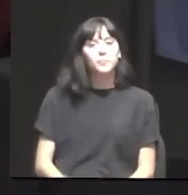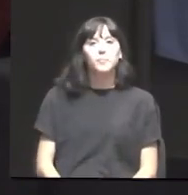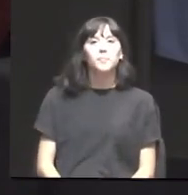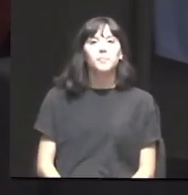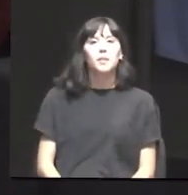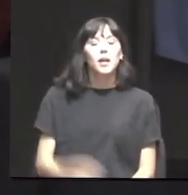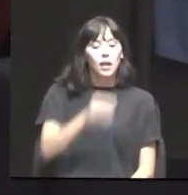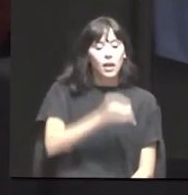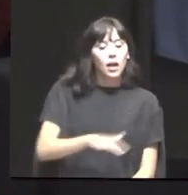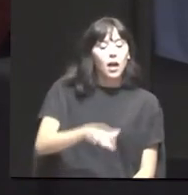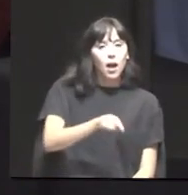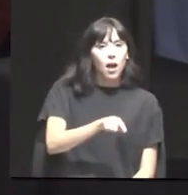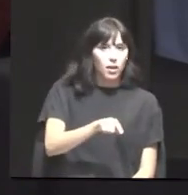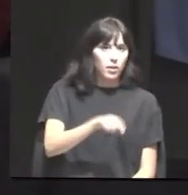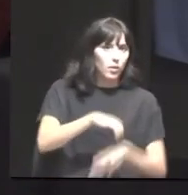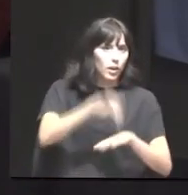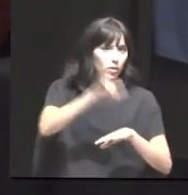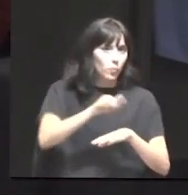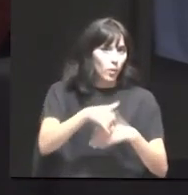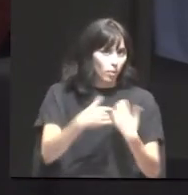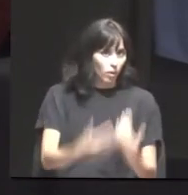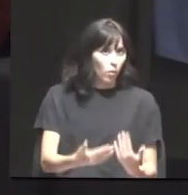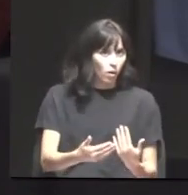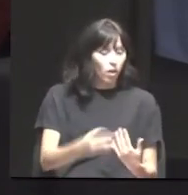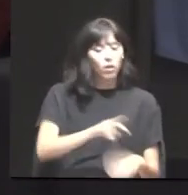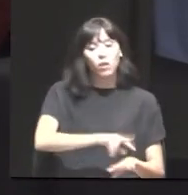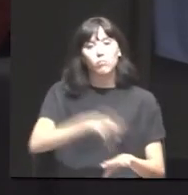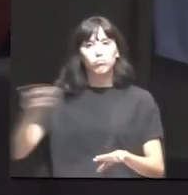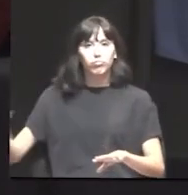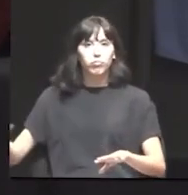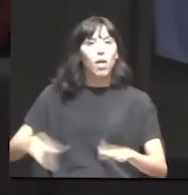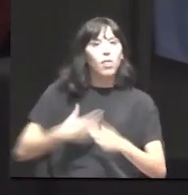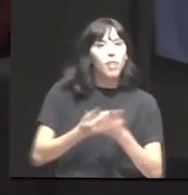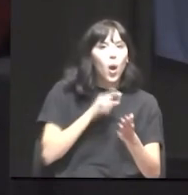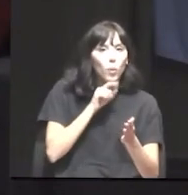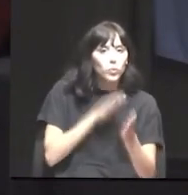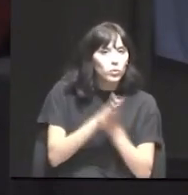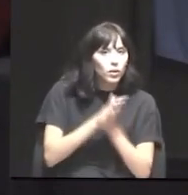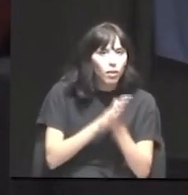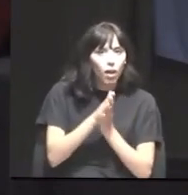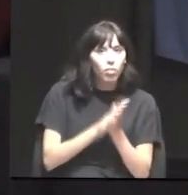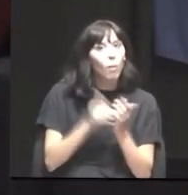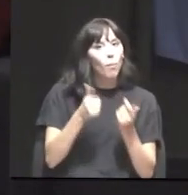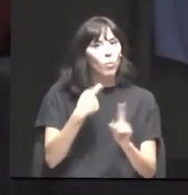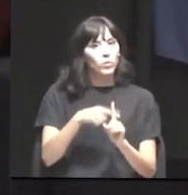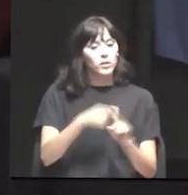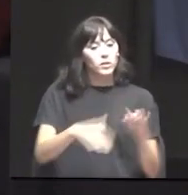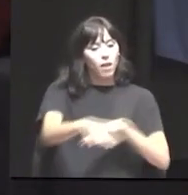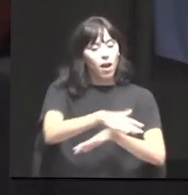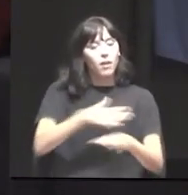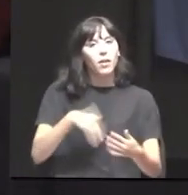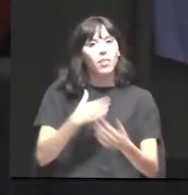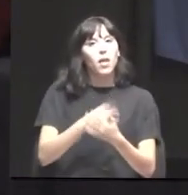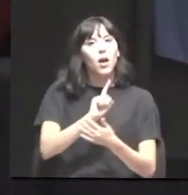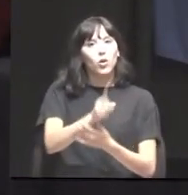A desafetação dos terrenos do atual aeroporto Humberto Delgado cria uma oportunidade singular no caminho da coesão social e